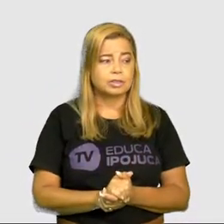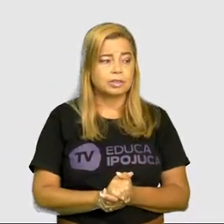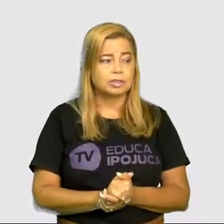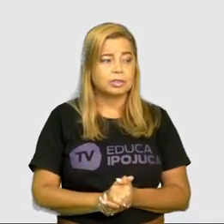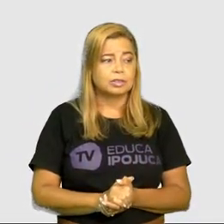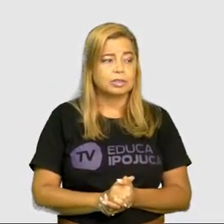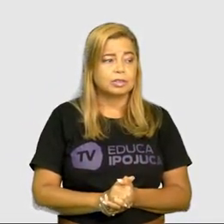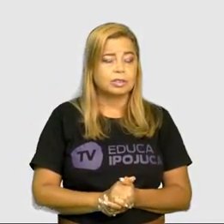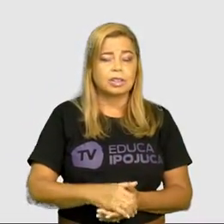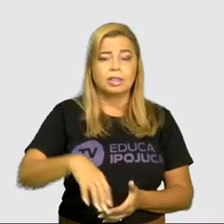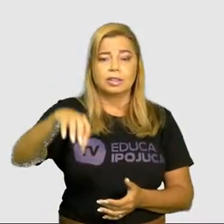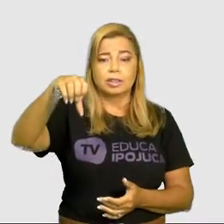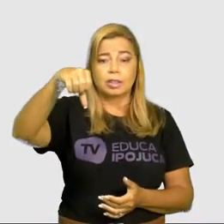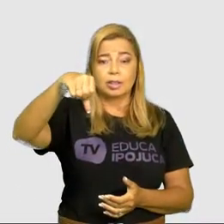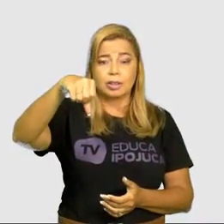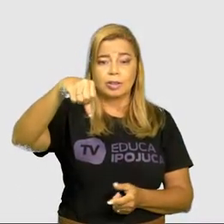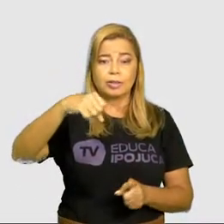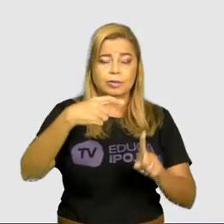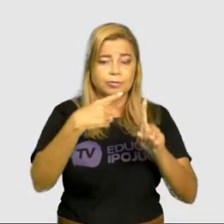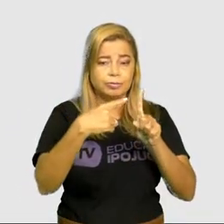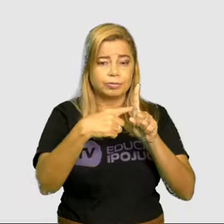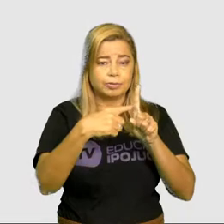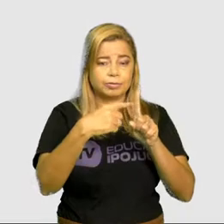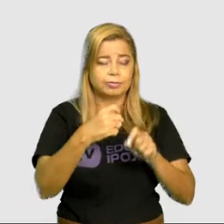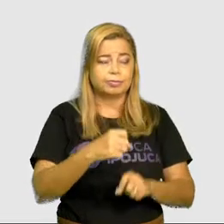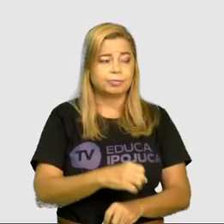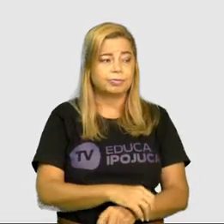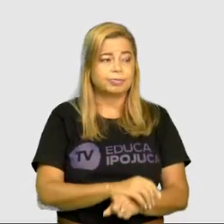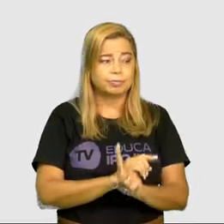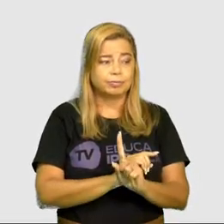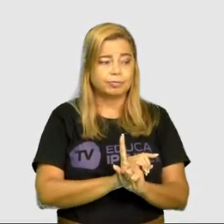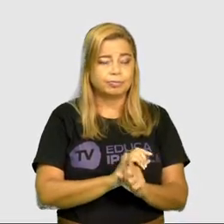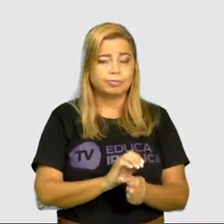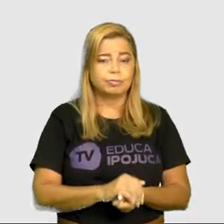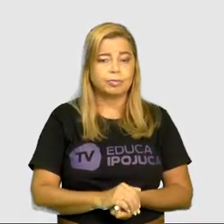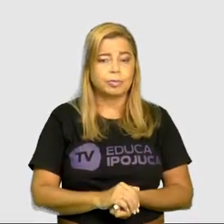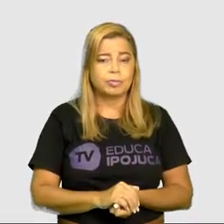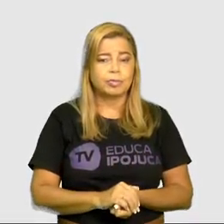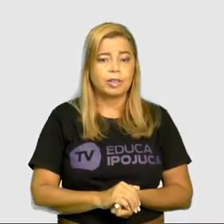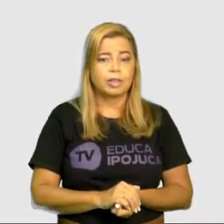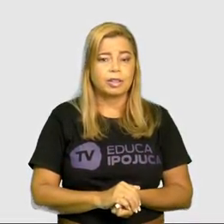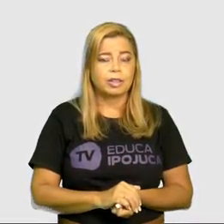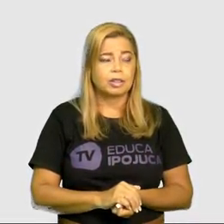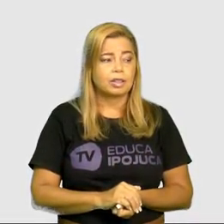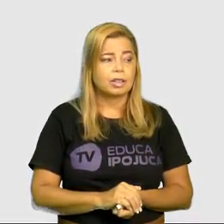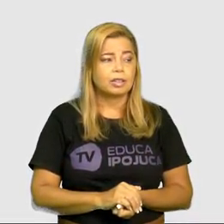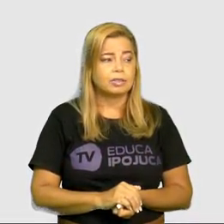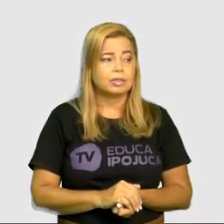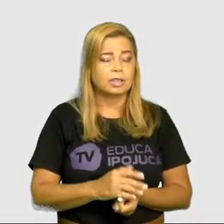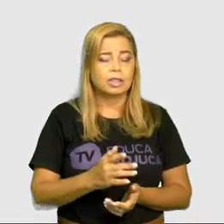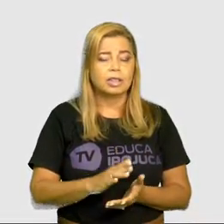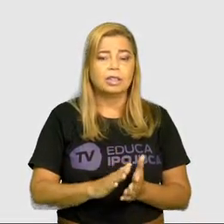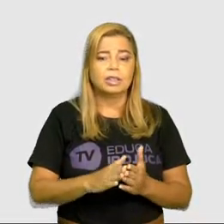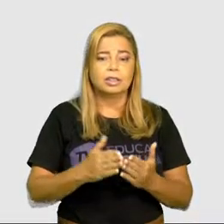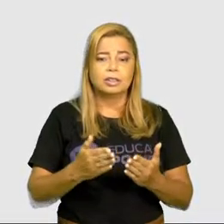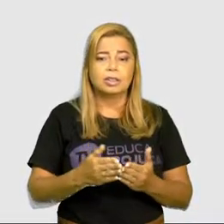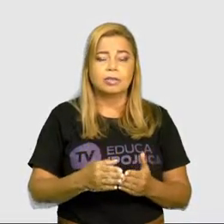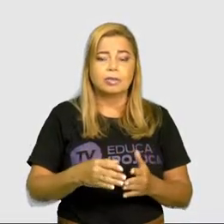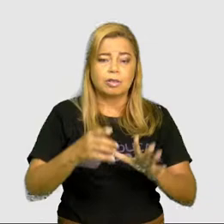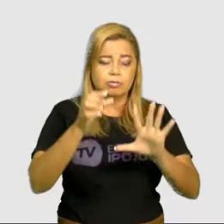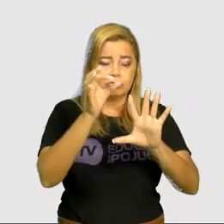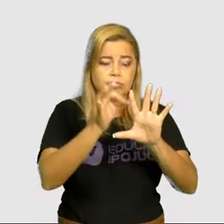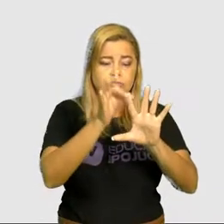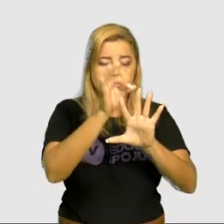valor, ó, 9 unidades. Já as bolinhas lilás, né, um rosinha. Se